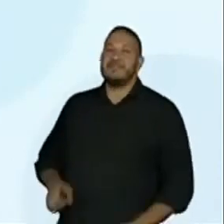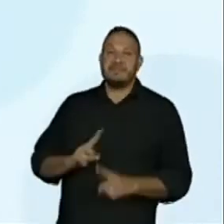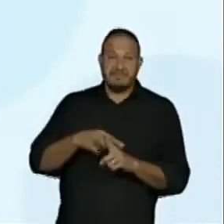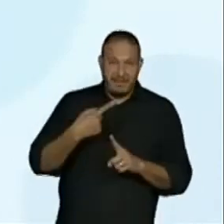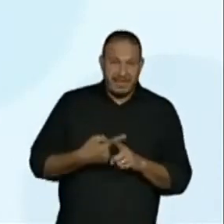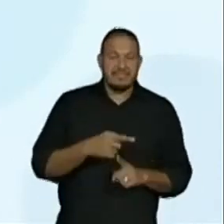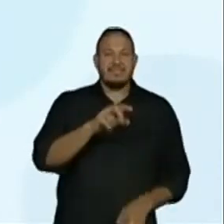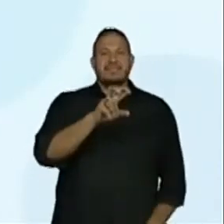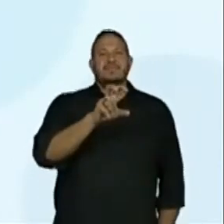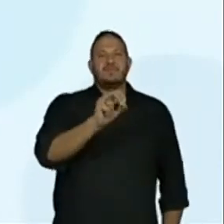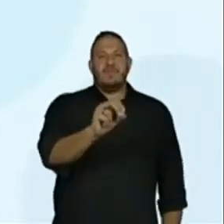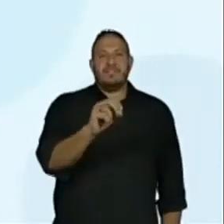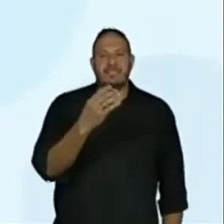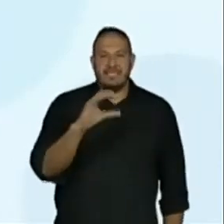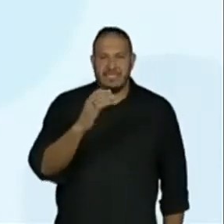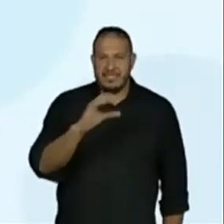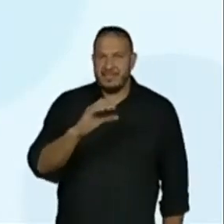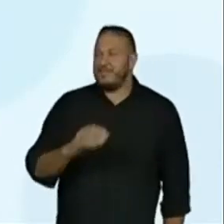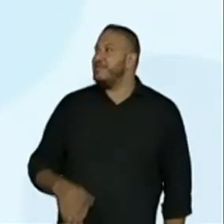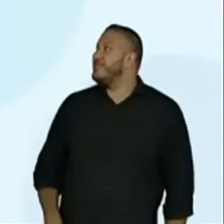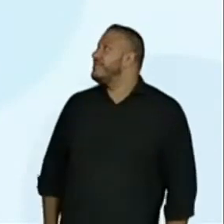mais 50 centavos